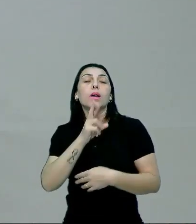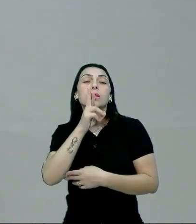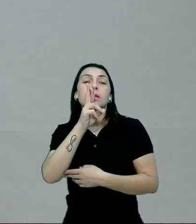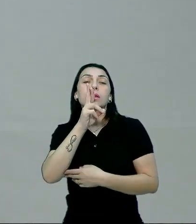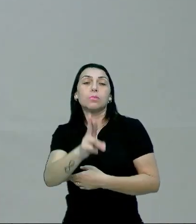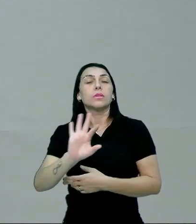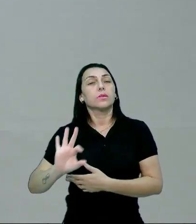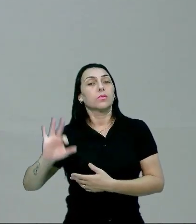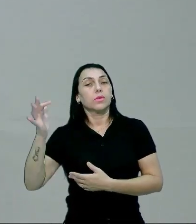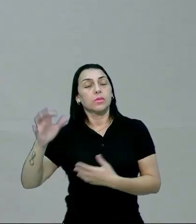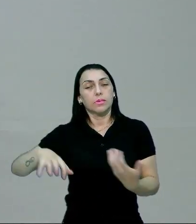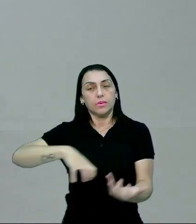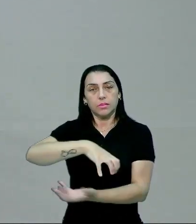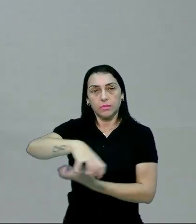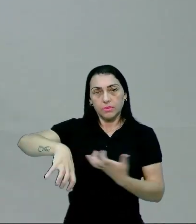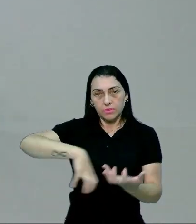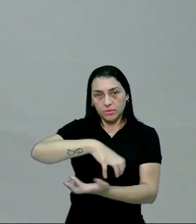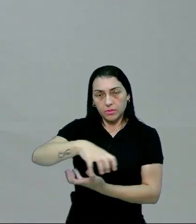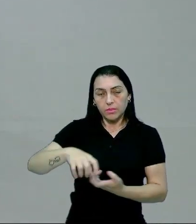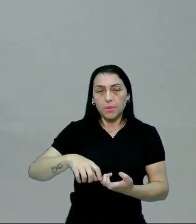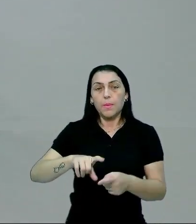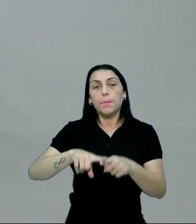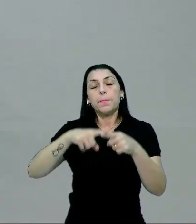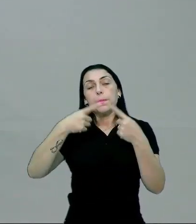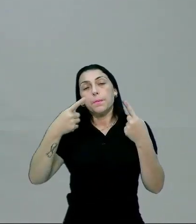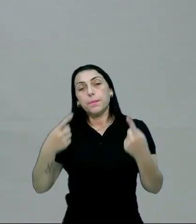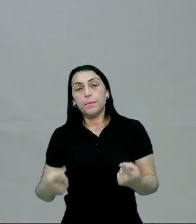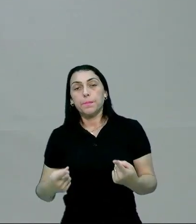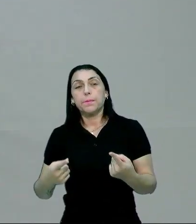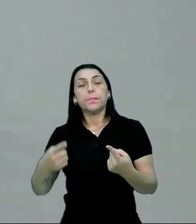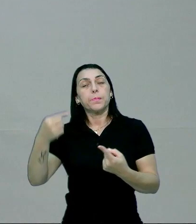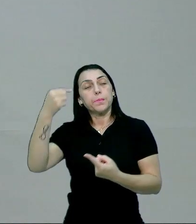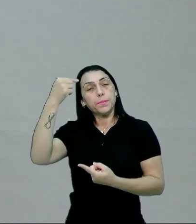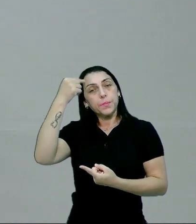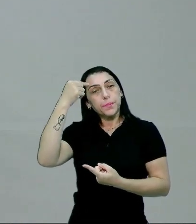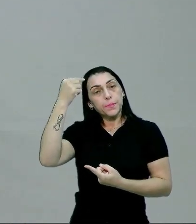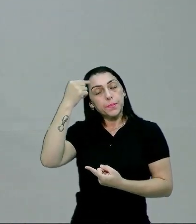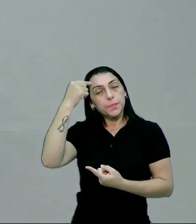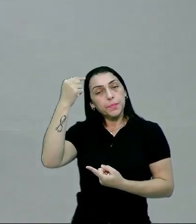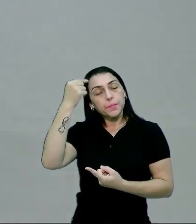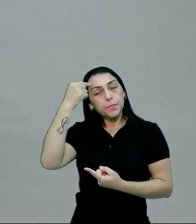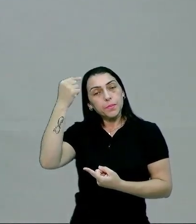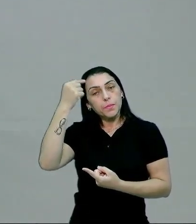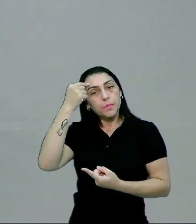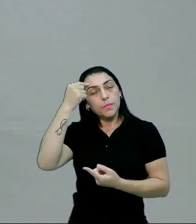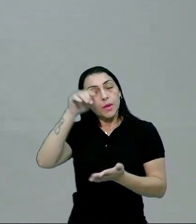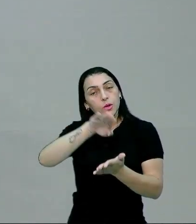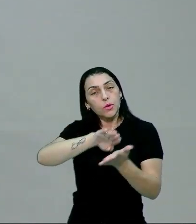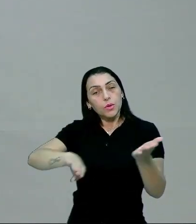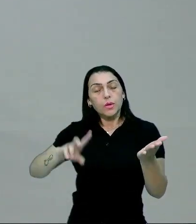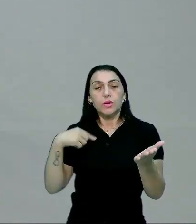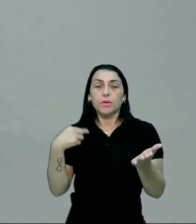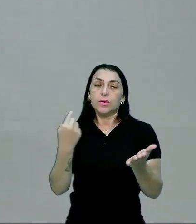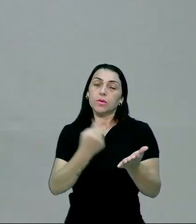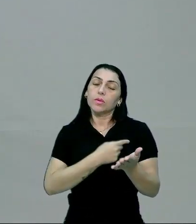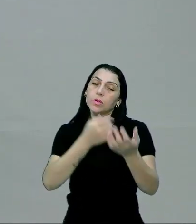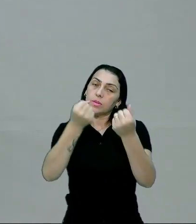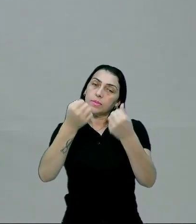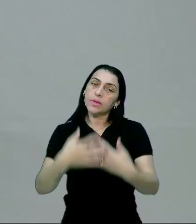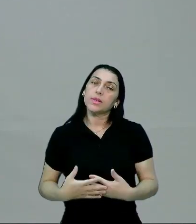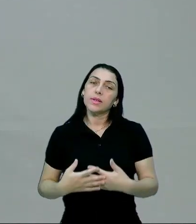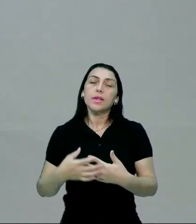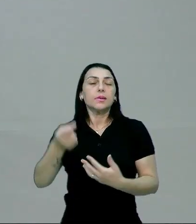desse processo revolucionário. Mas tirando essa perspectiva, excluindo da nossa discussão